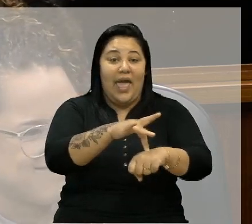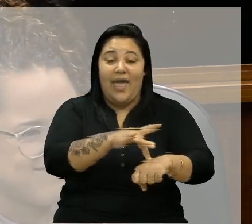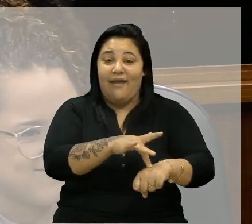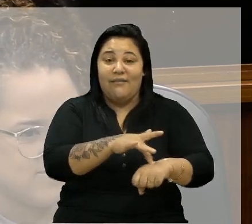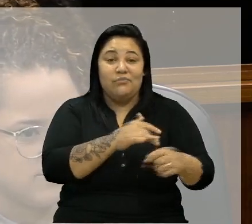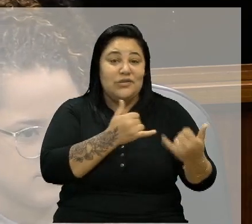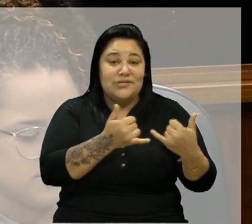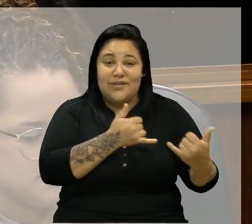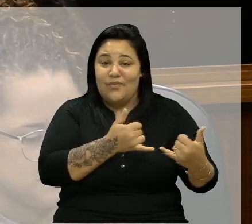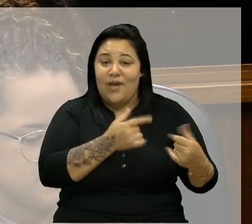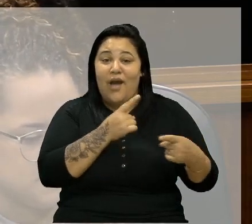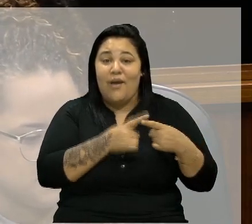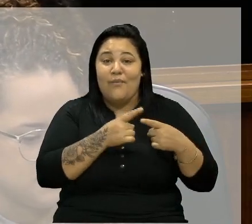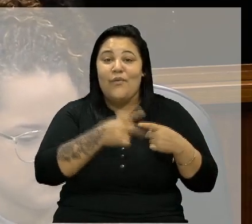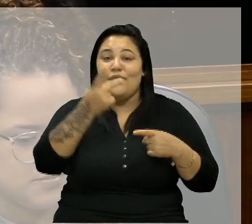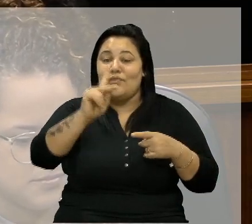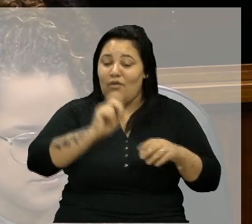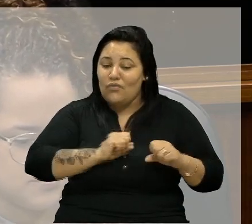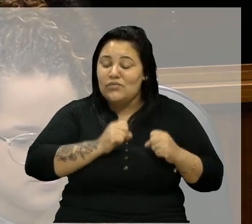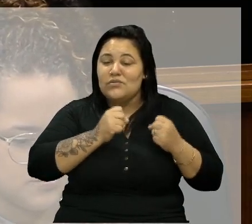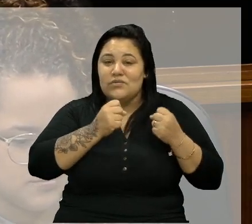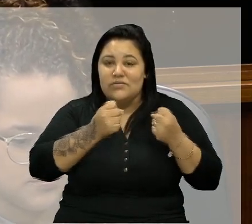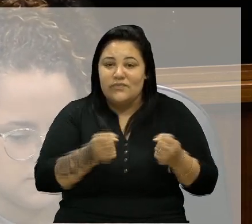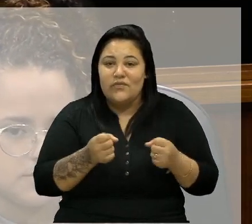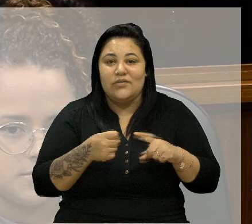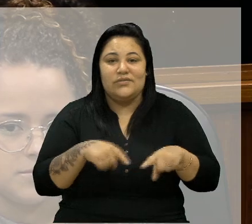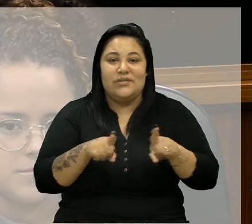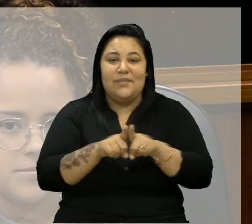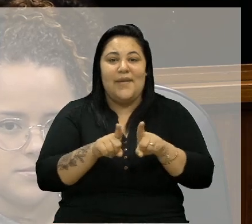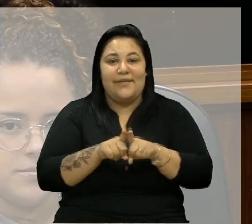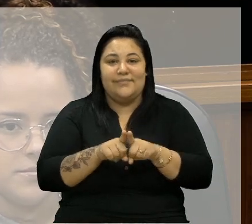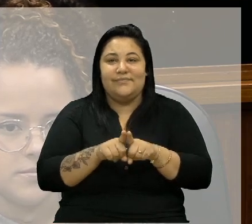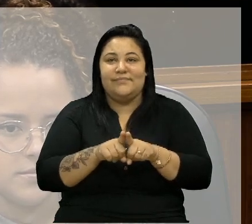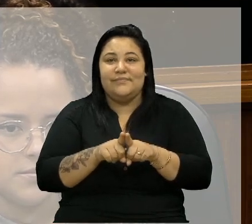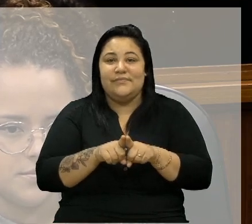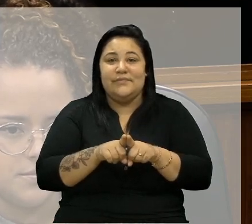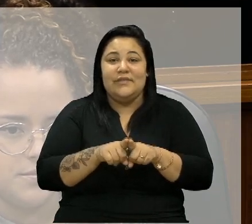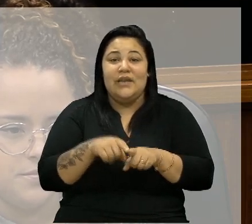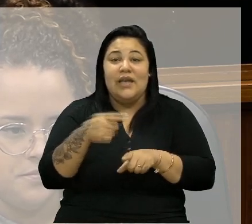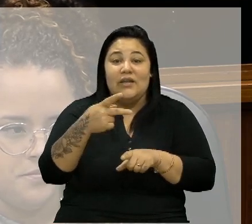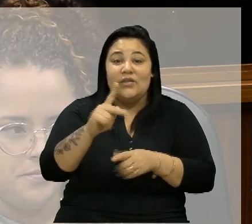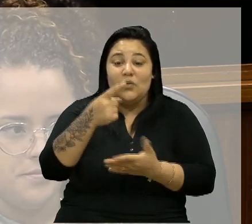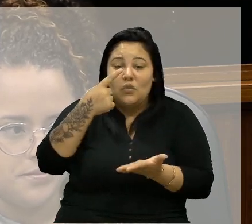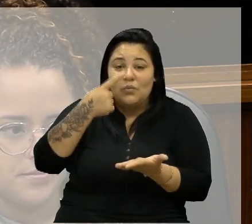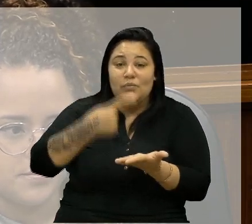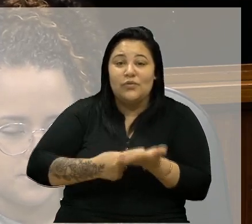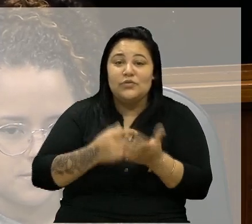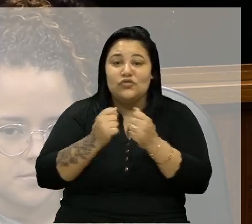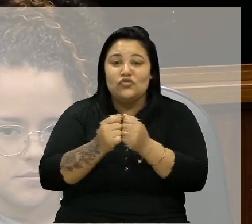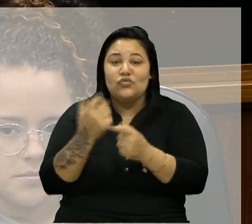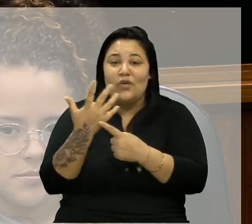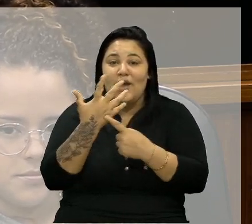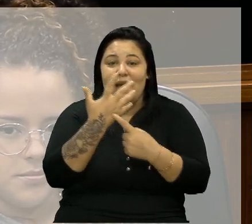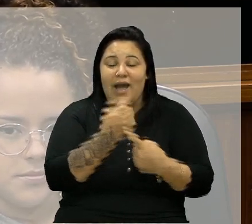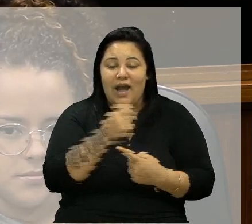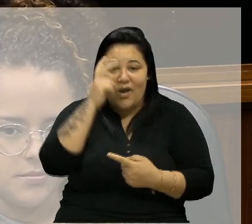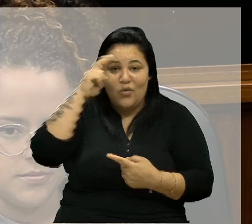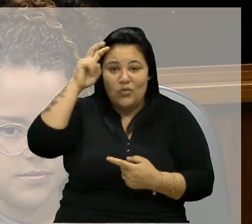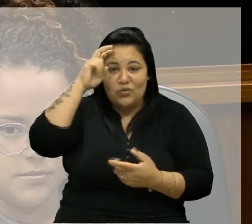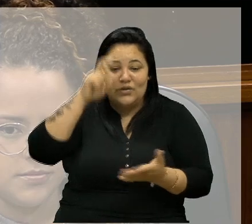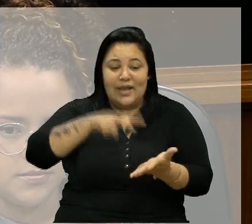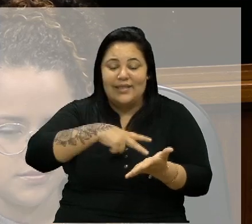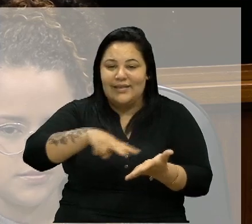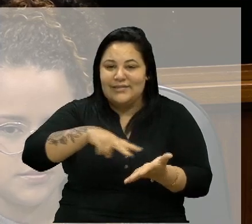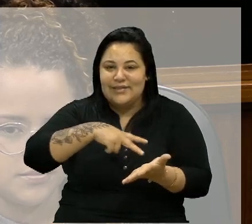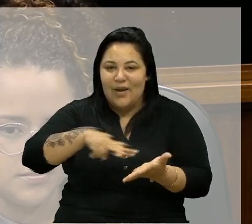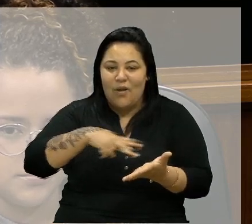deve ao teu esforço e ao teu compromisso com a arte, com a cultura, com a dança. Muitas